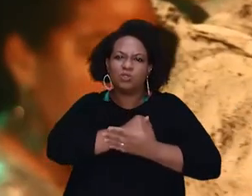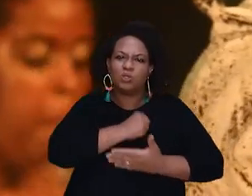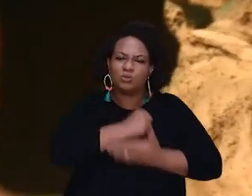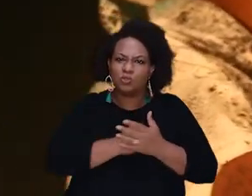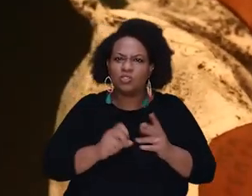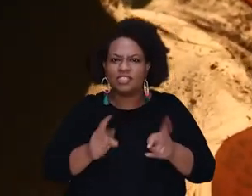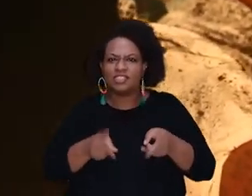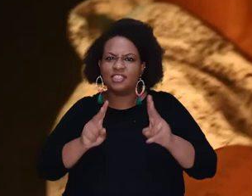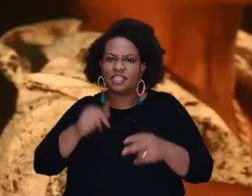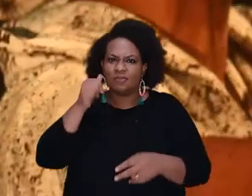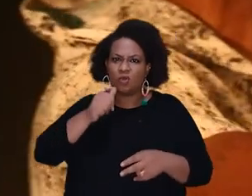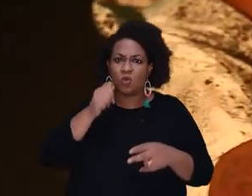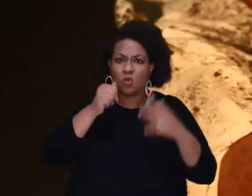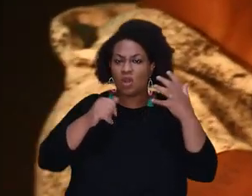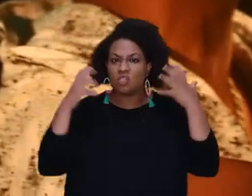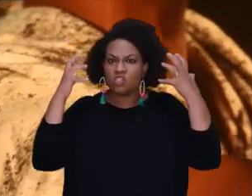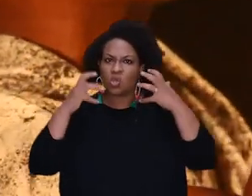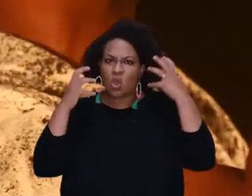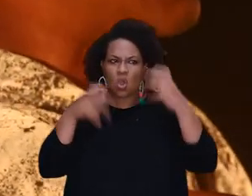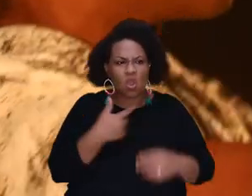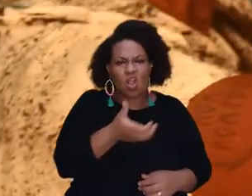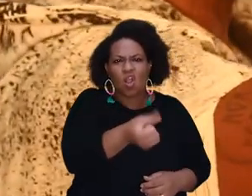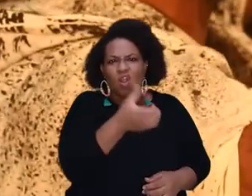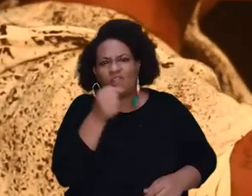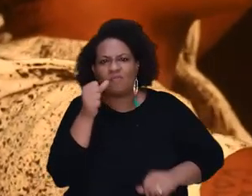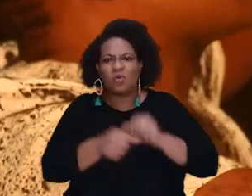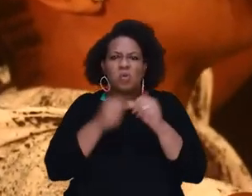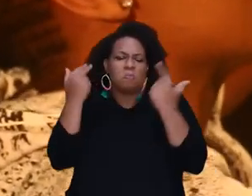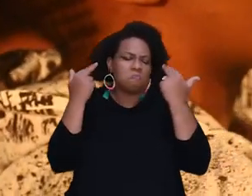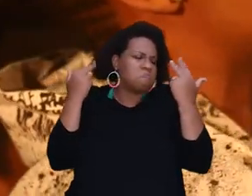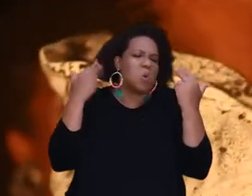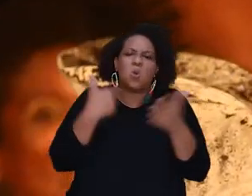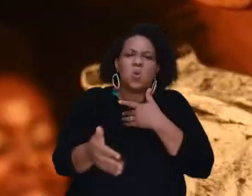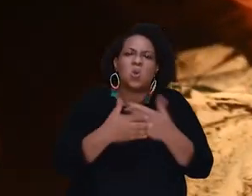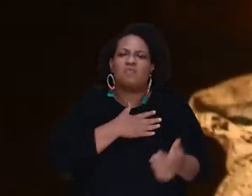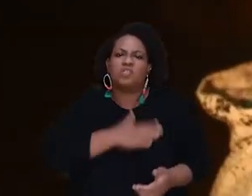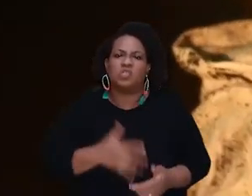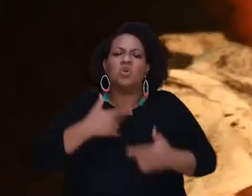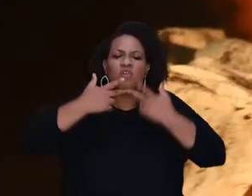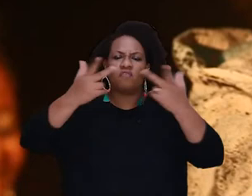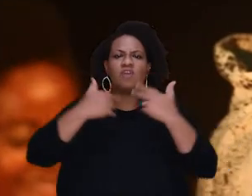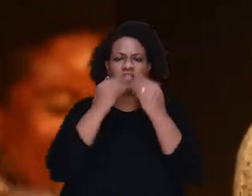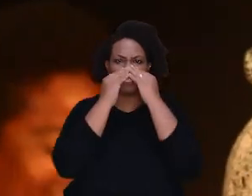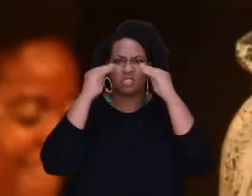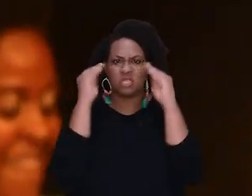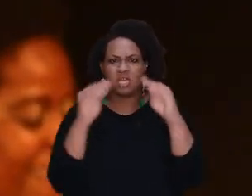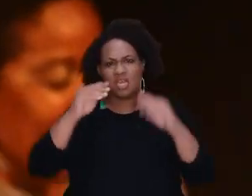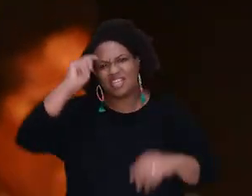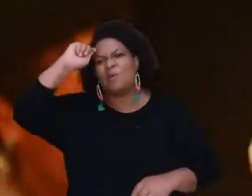pulsar. Mina no mic é o tipo de som que esses covardes não podem mutar. Tô nem aí que tu não gosta, vou fazer só porque não te